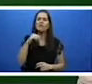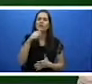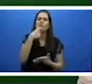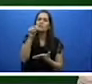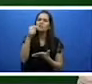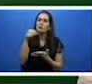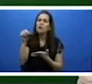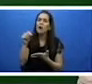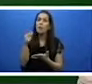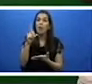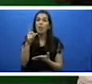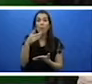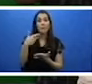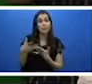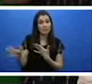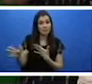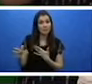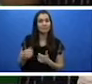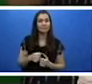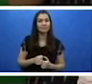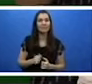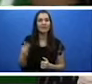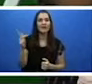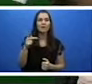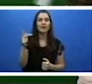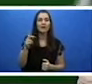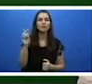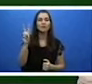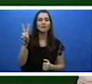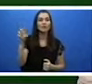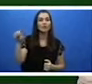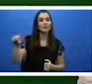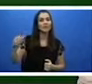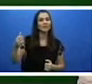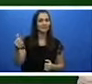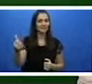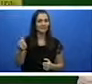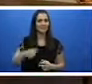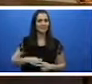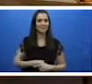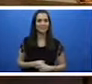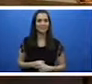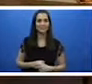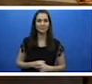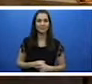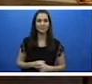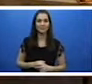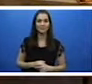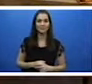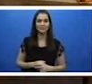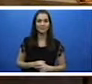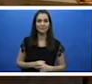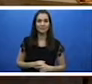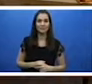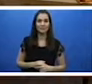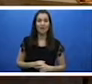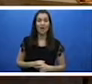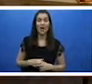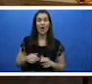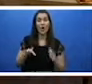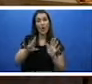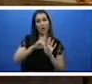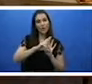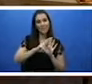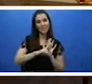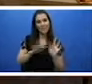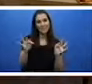Ok, crianças? Nós vamos para o roteiro,